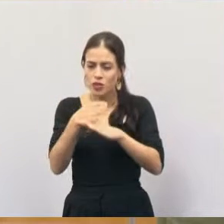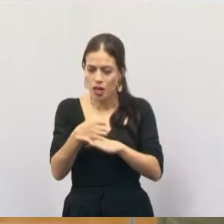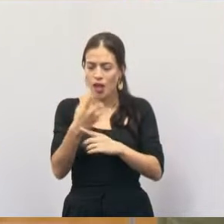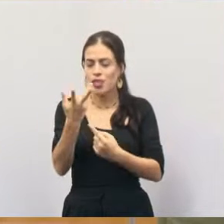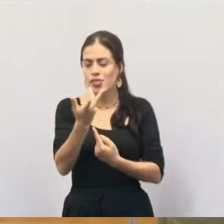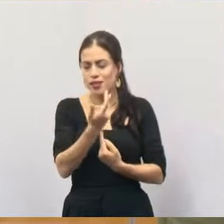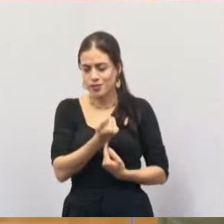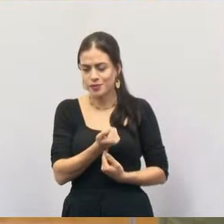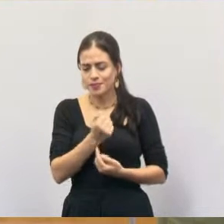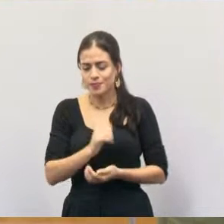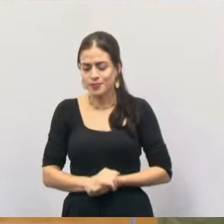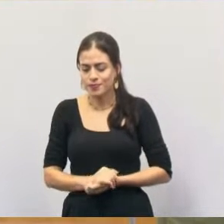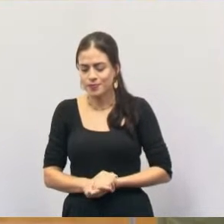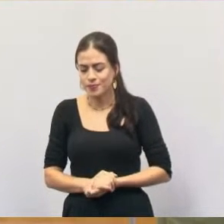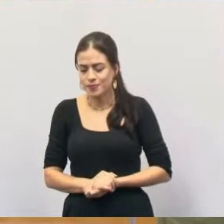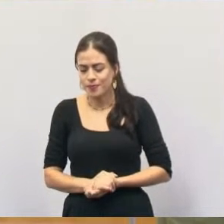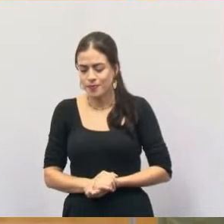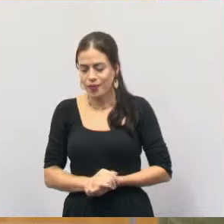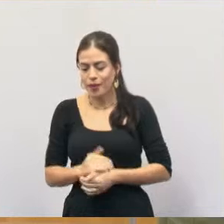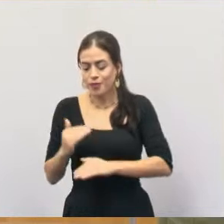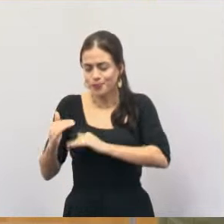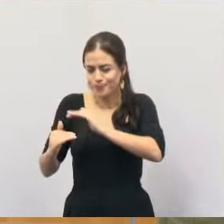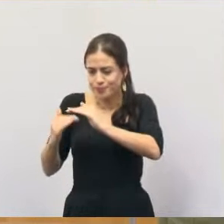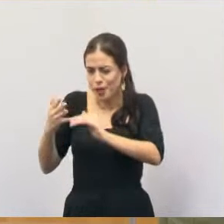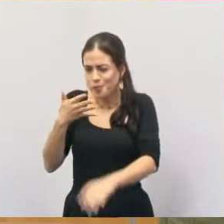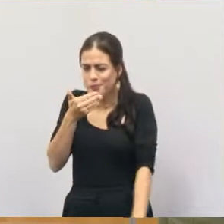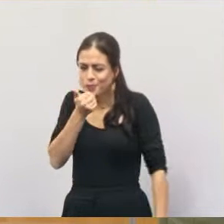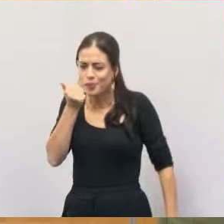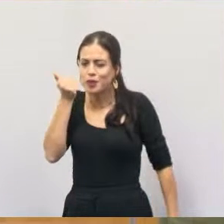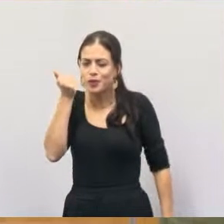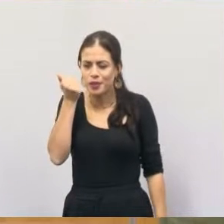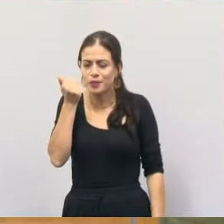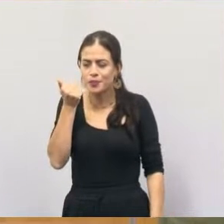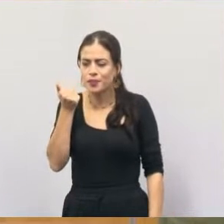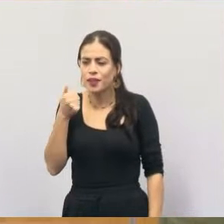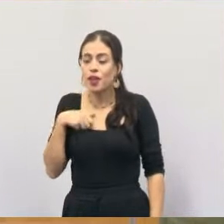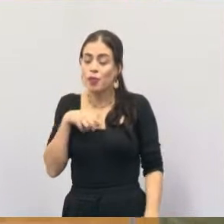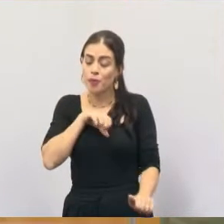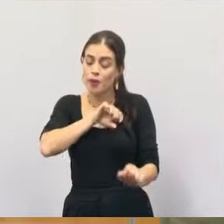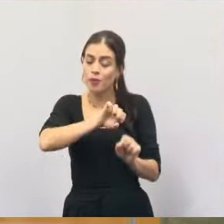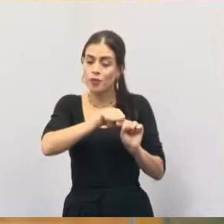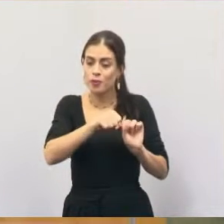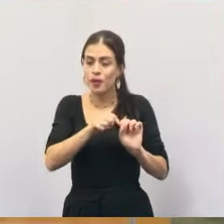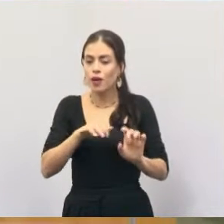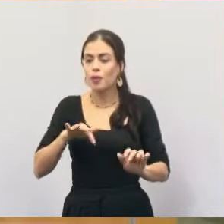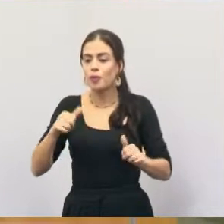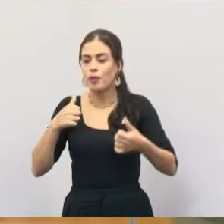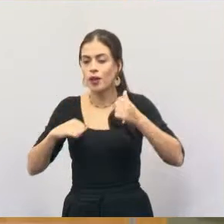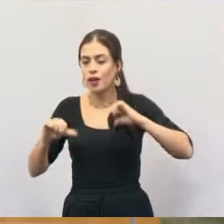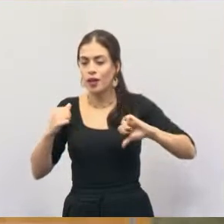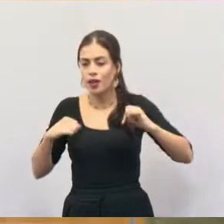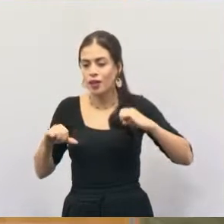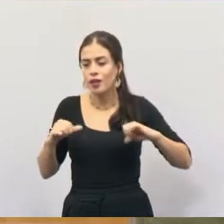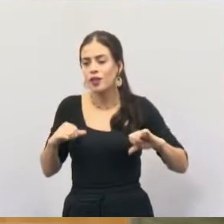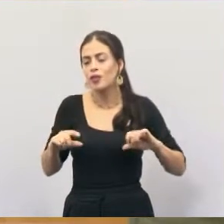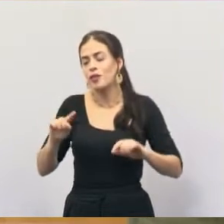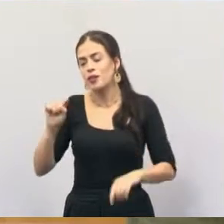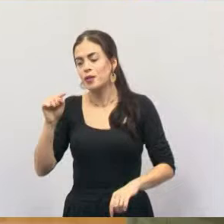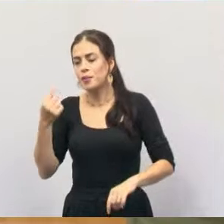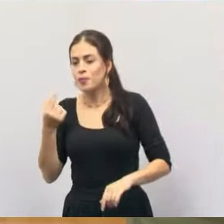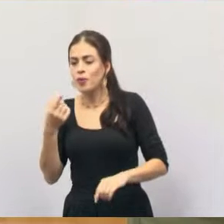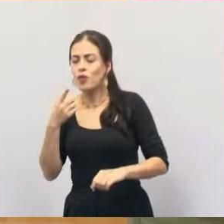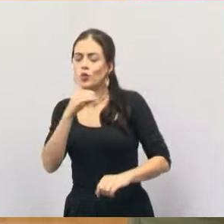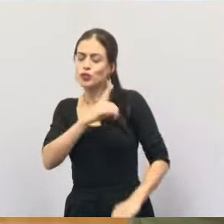a melhorar esse processo criativo, me formei como ator, aí comecei a atuar como diretor, por